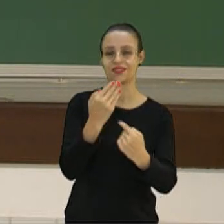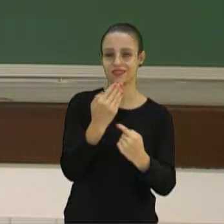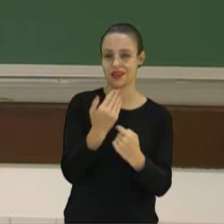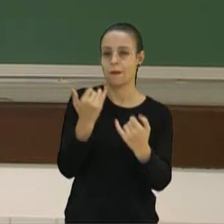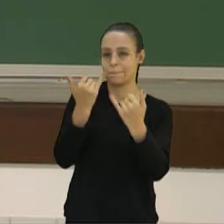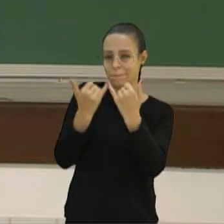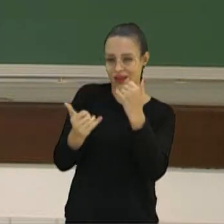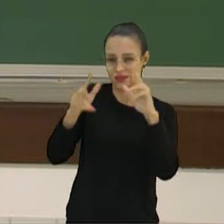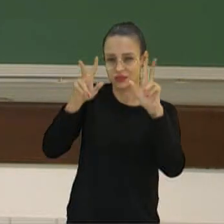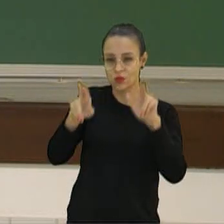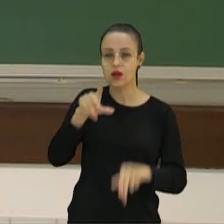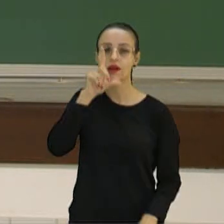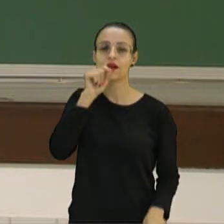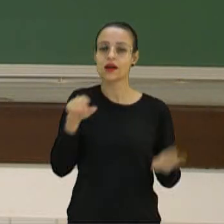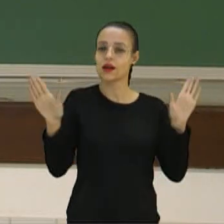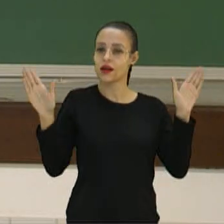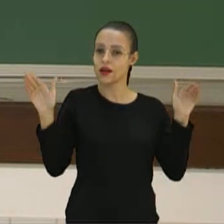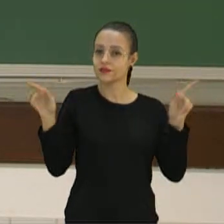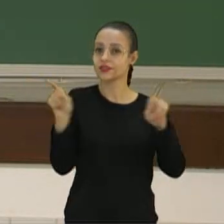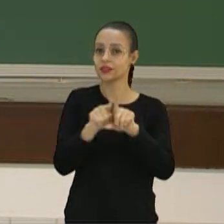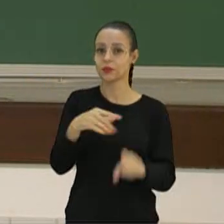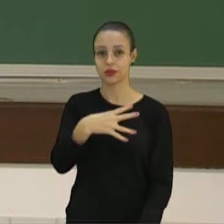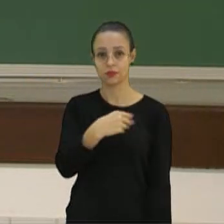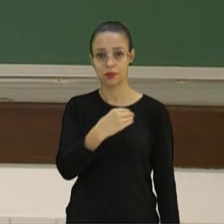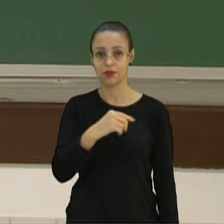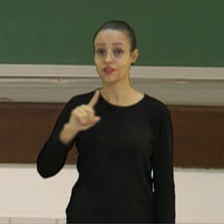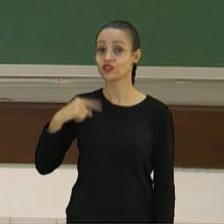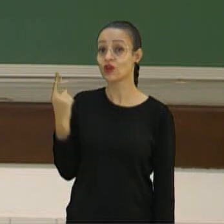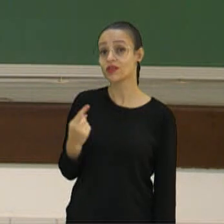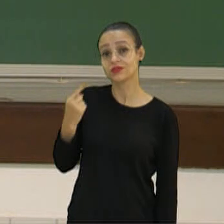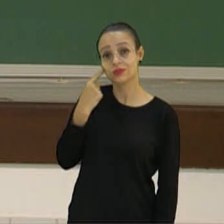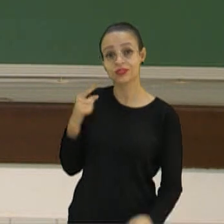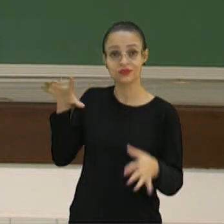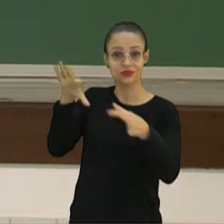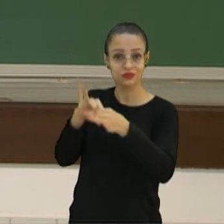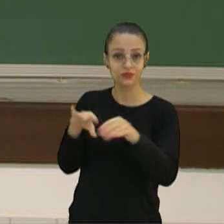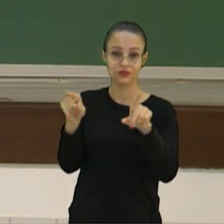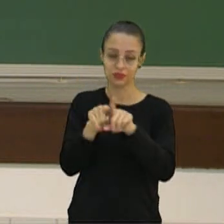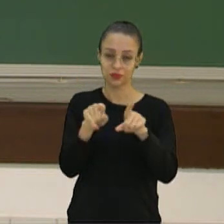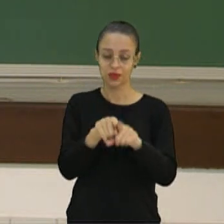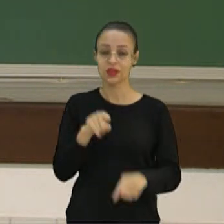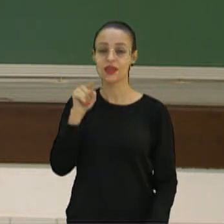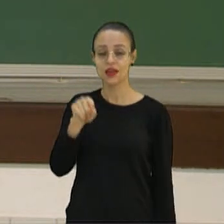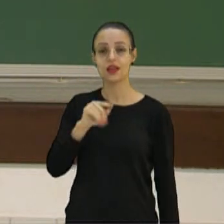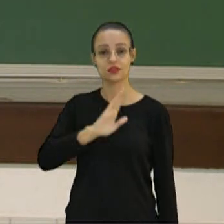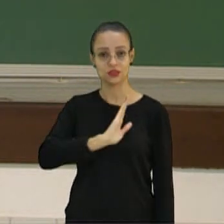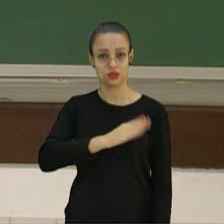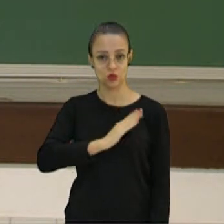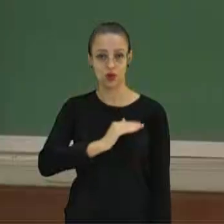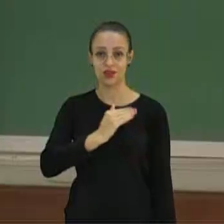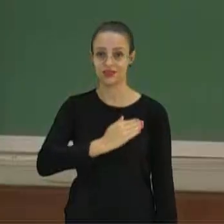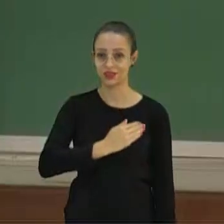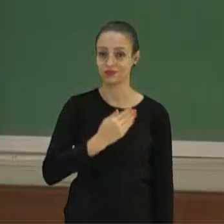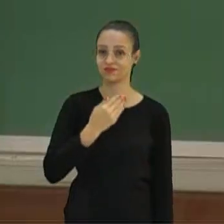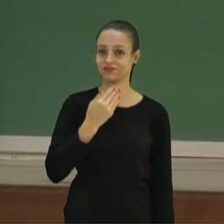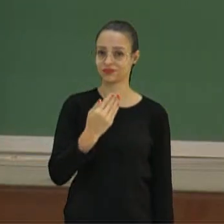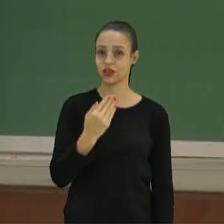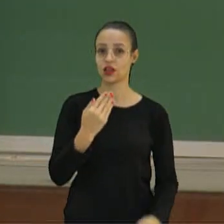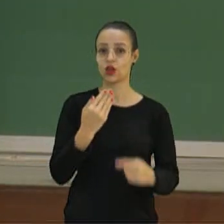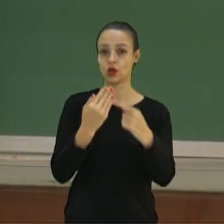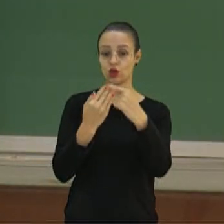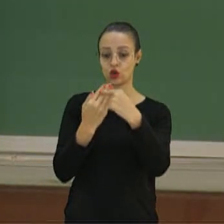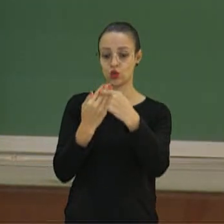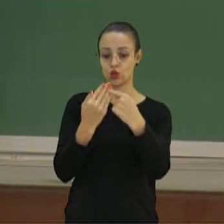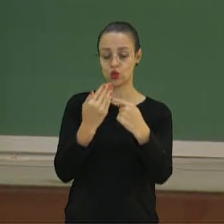dos mamíferos. Então nós somos mamíferos, é só pensar no nosso coração também. Esse coração deles, com 4 cavidades, tem